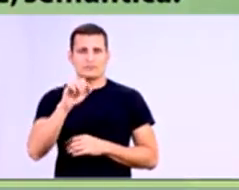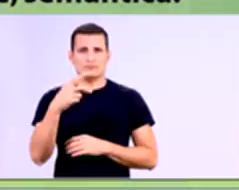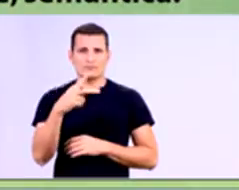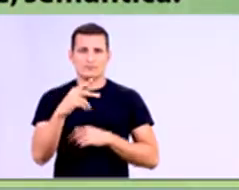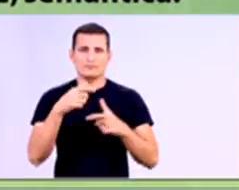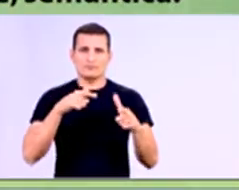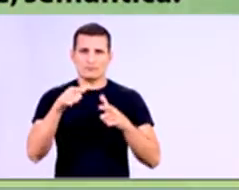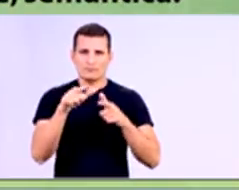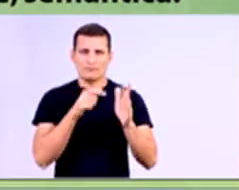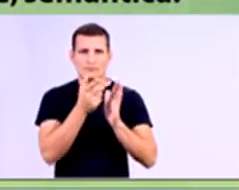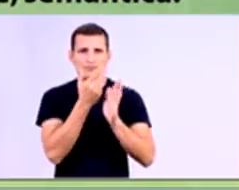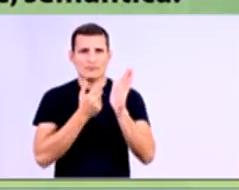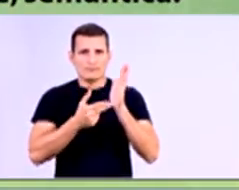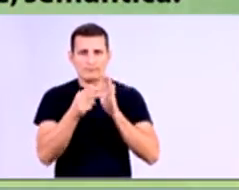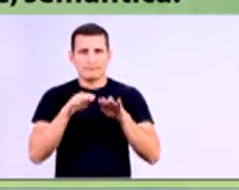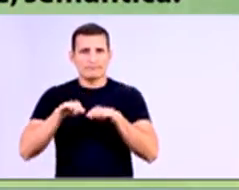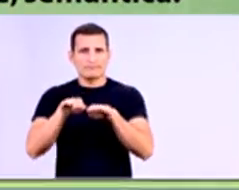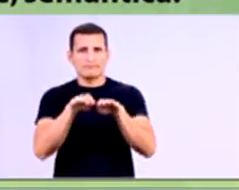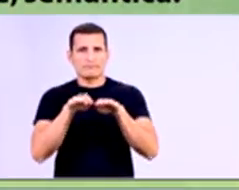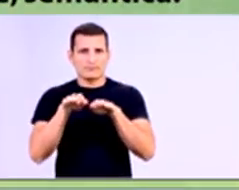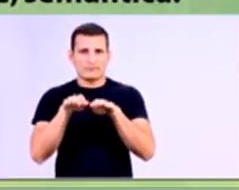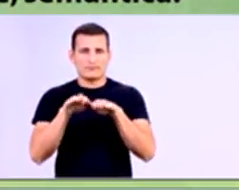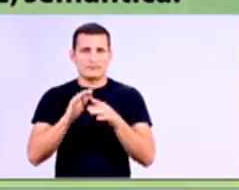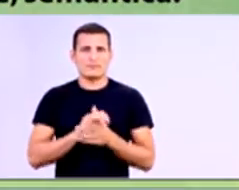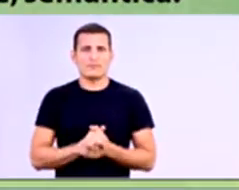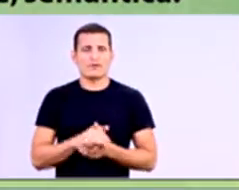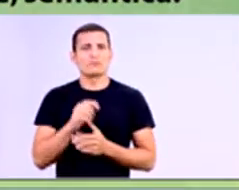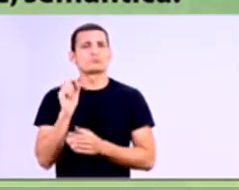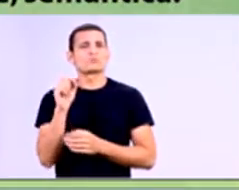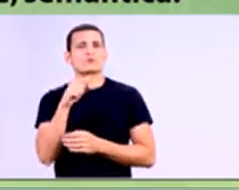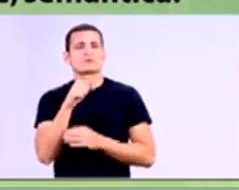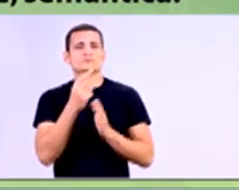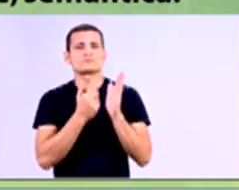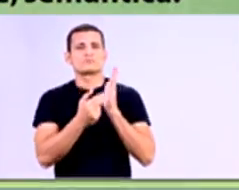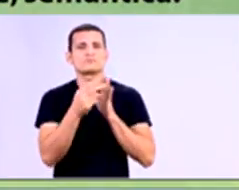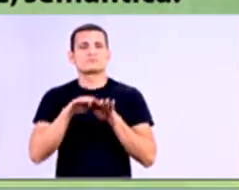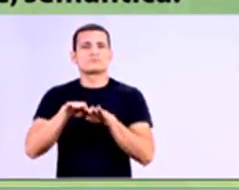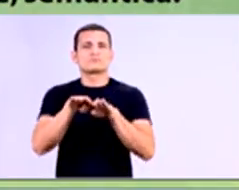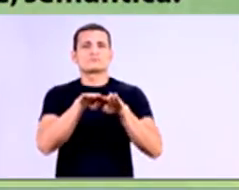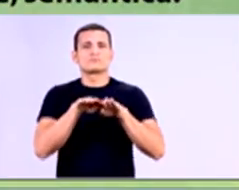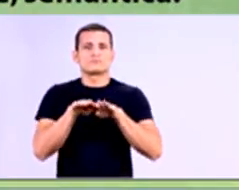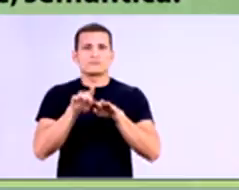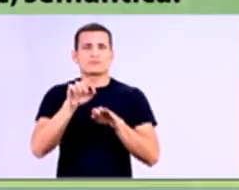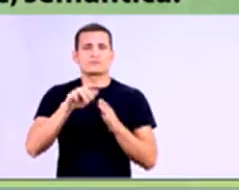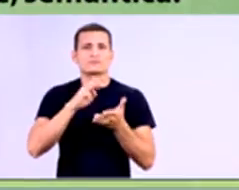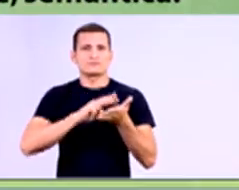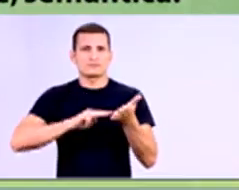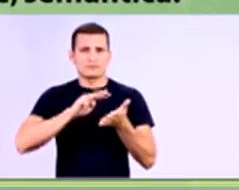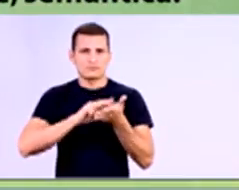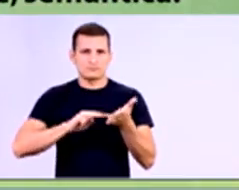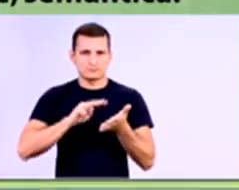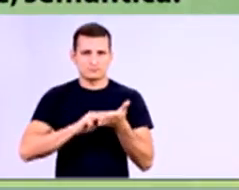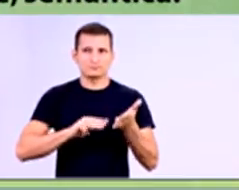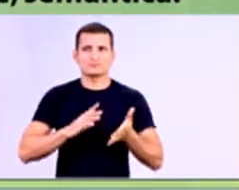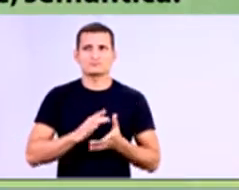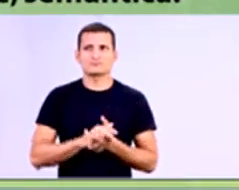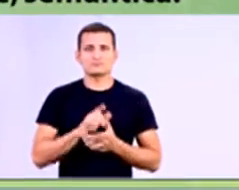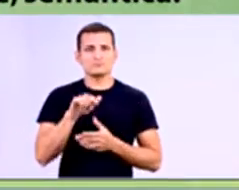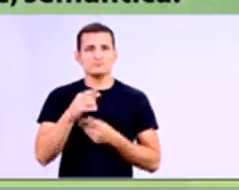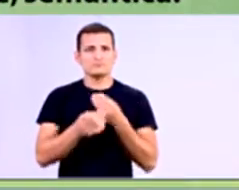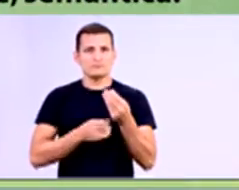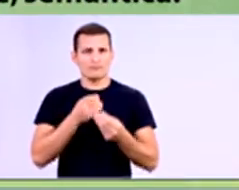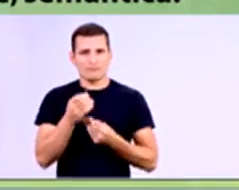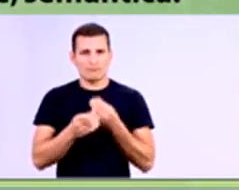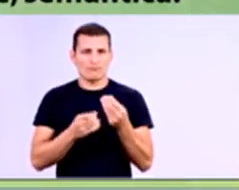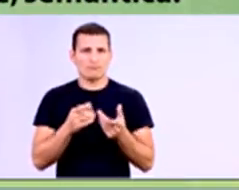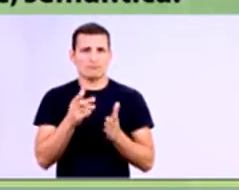em diagramas padronizados. E o que é esse diagrama padronizado? São os métodos, são as formas que